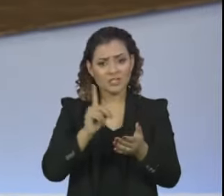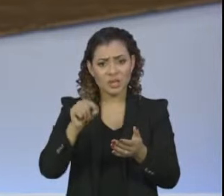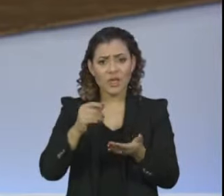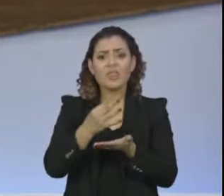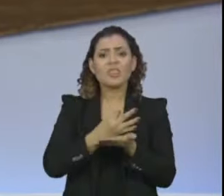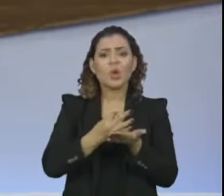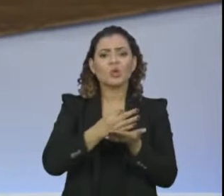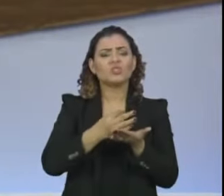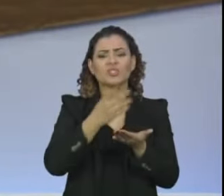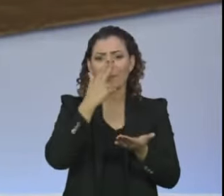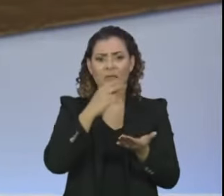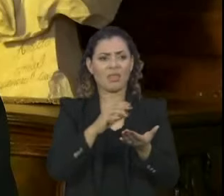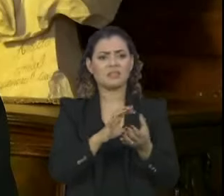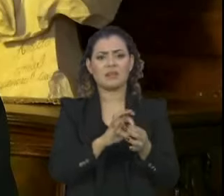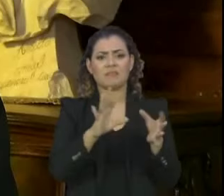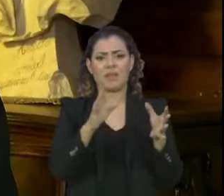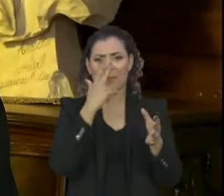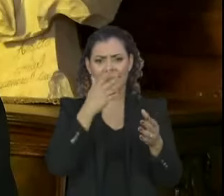já